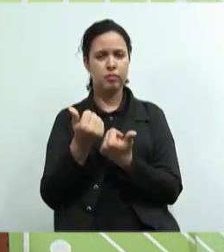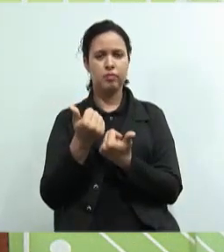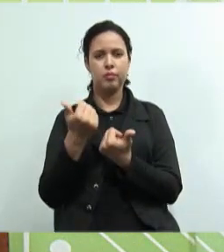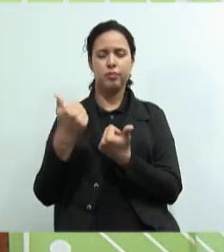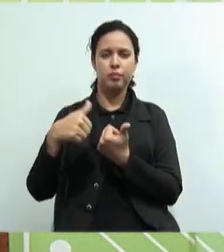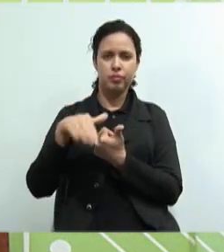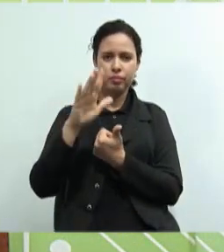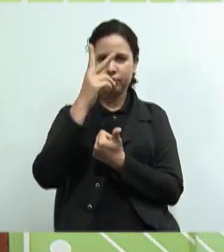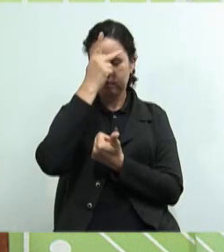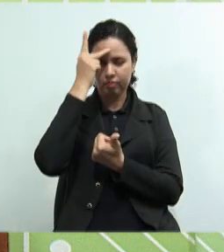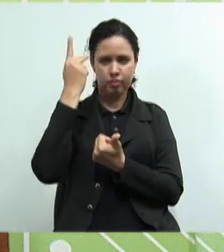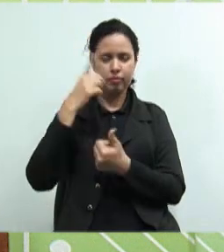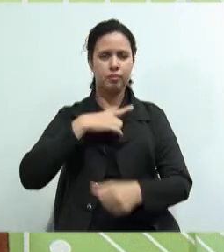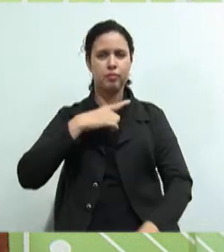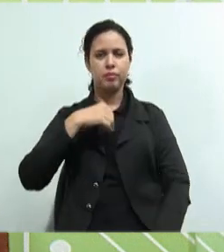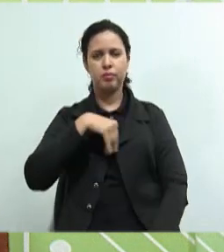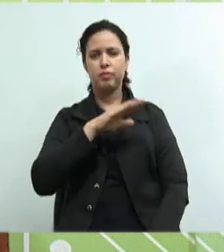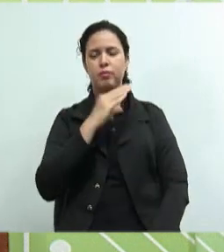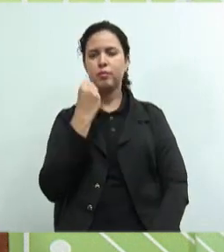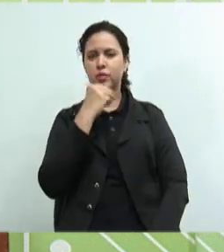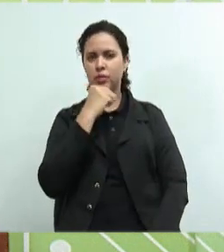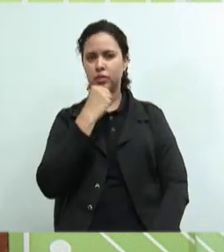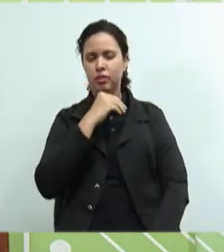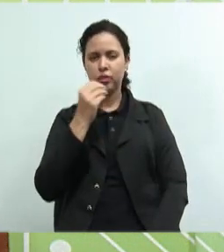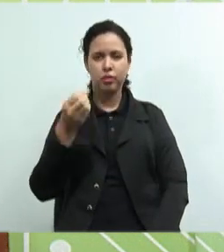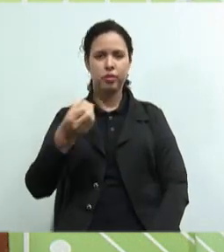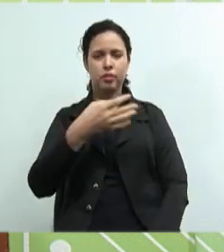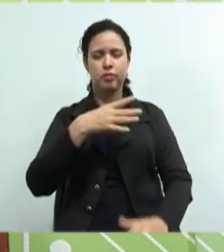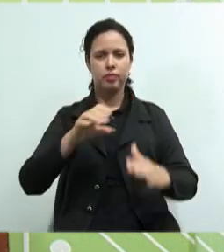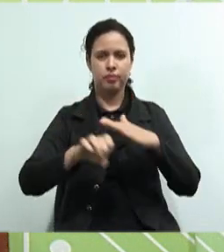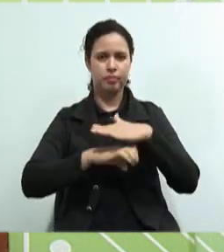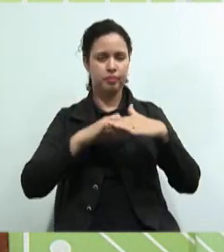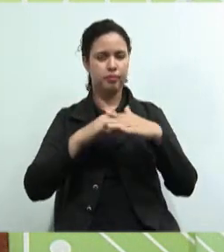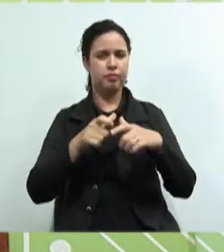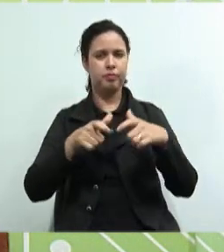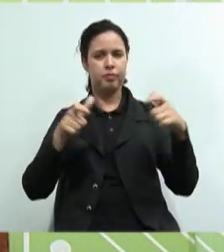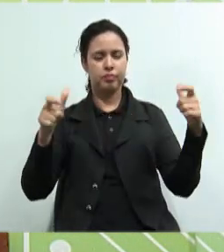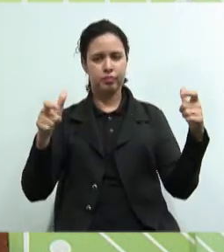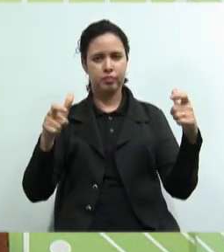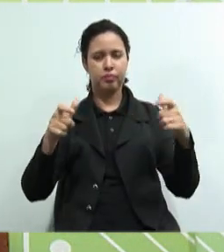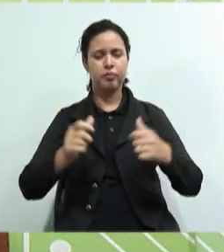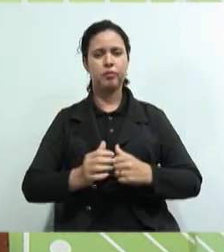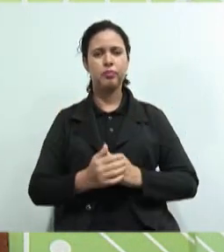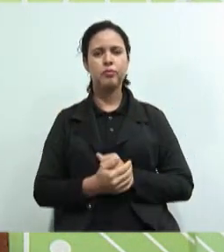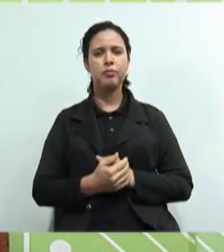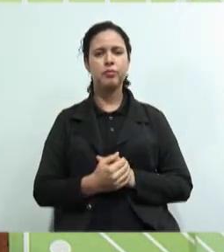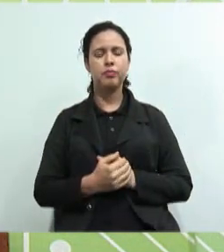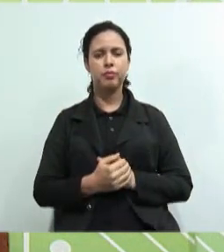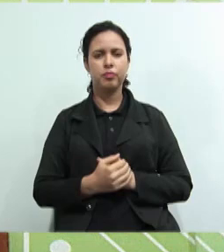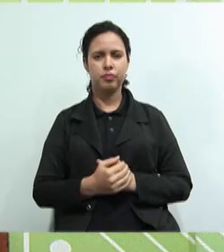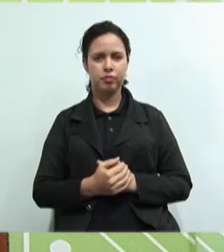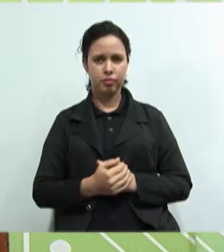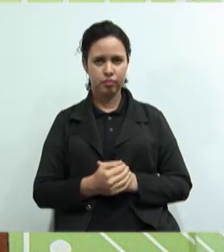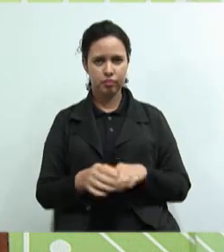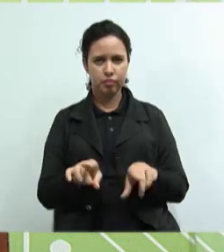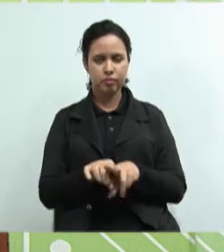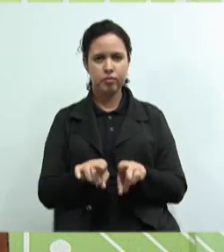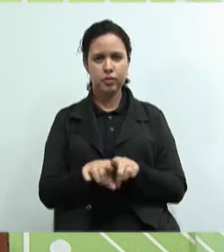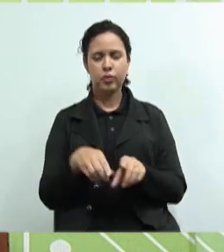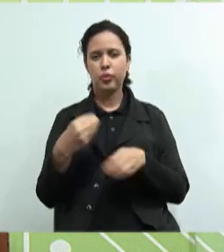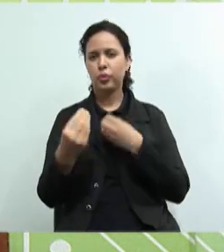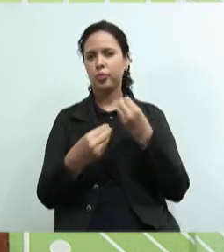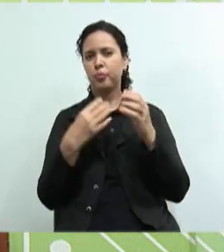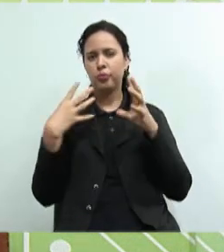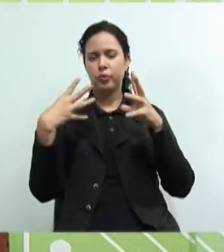surge mais oportunidade para as novas empresas crescerem e expandirem. Falamos também sobre como tudo isso se